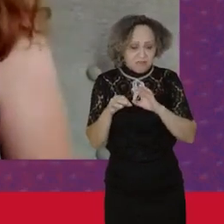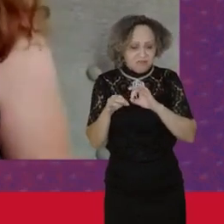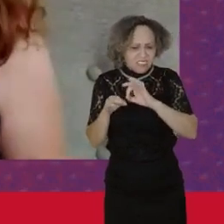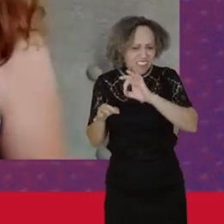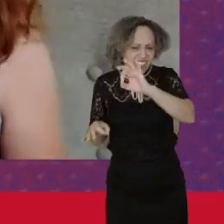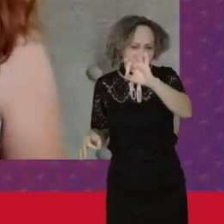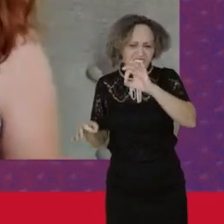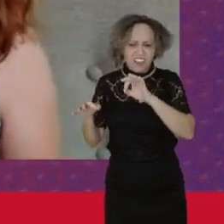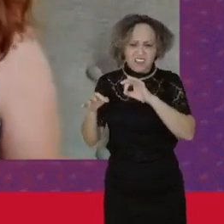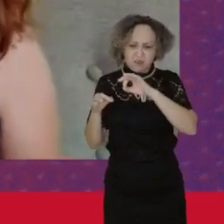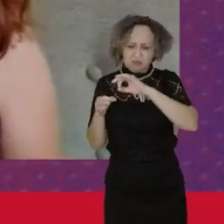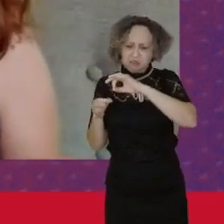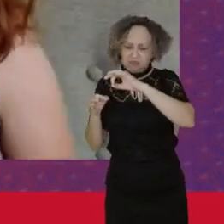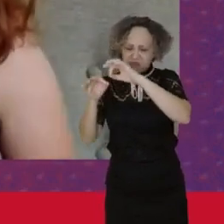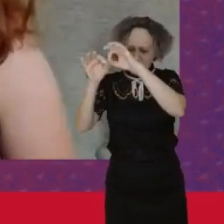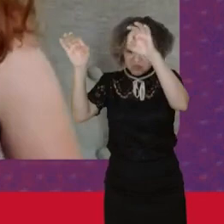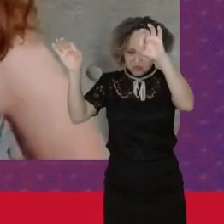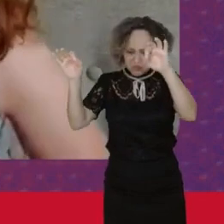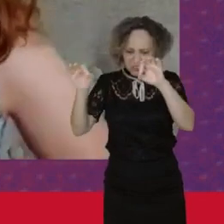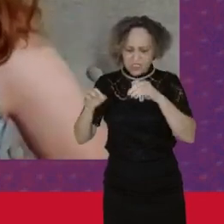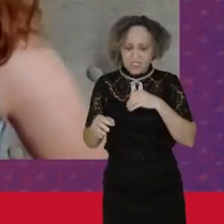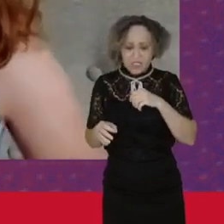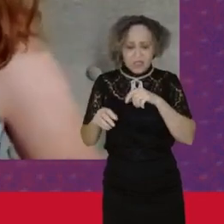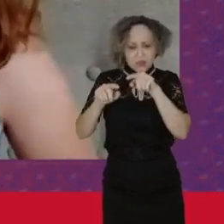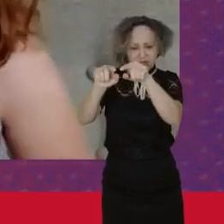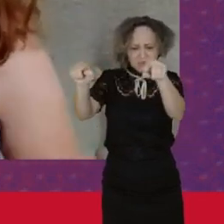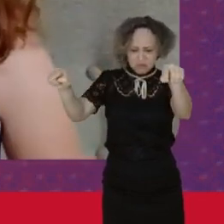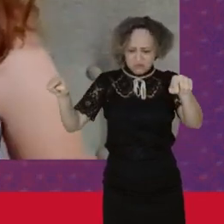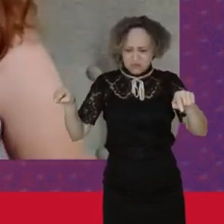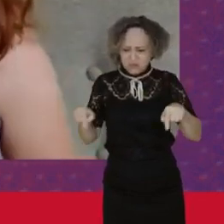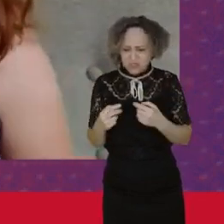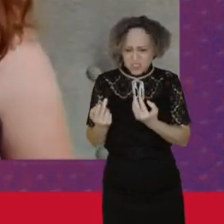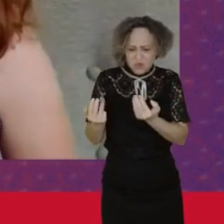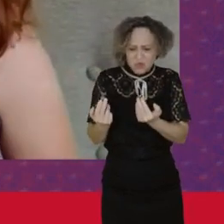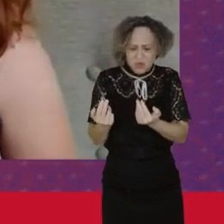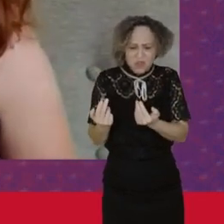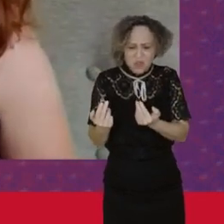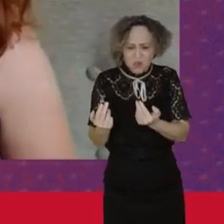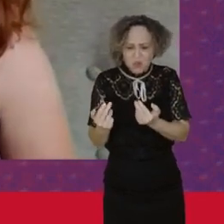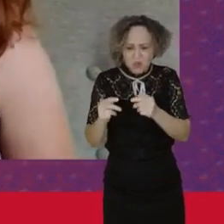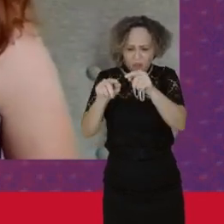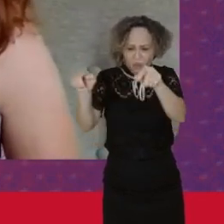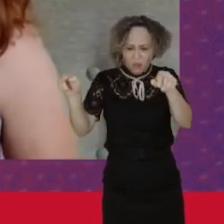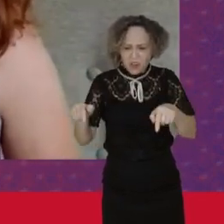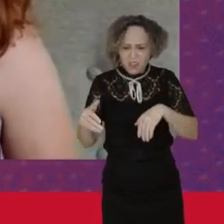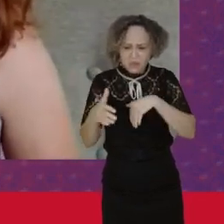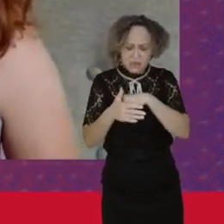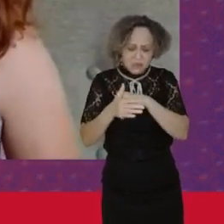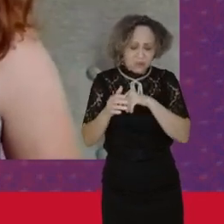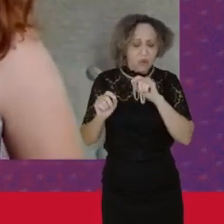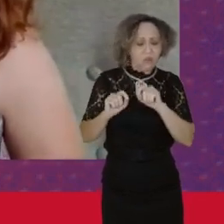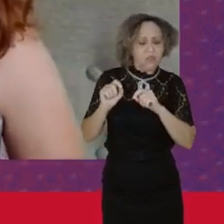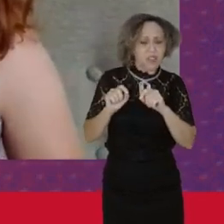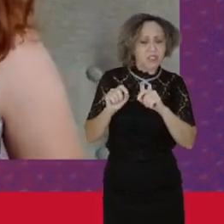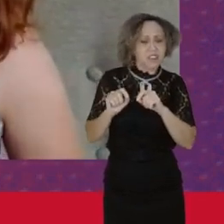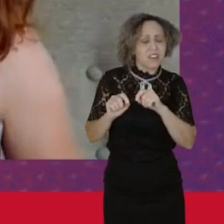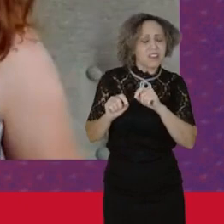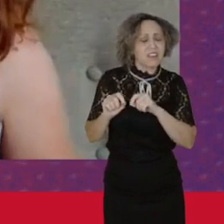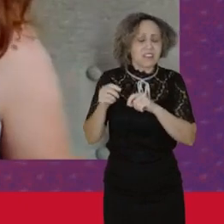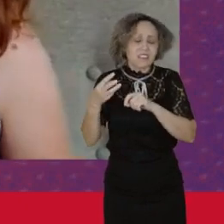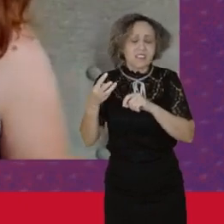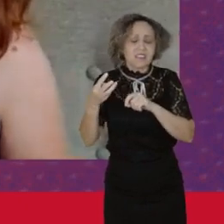2.500 campos de futebol, são só 0,3% dos estabelecimentos, mas eles ocupam